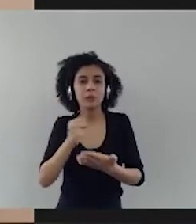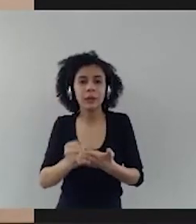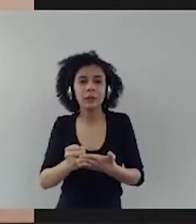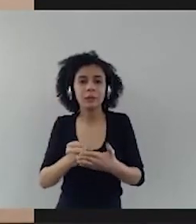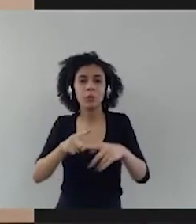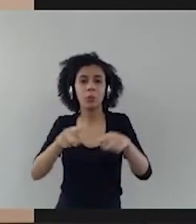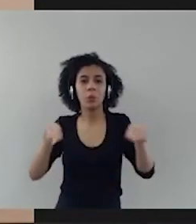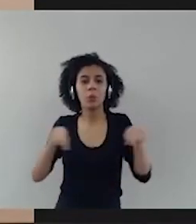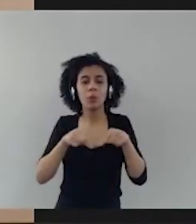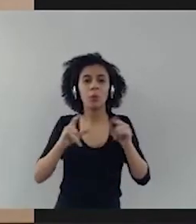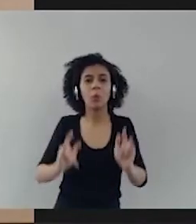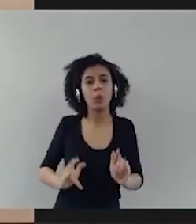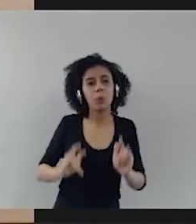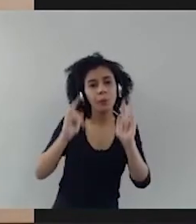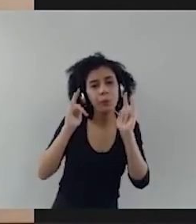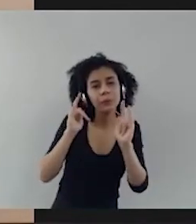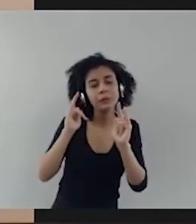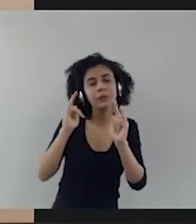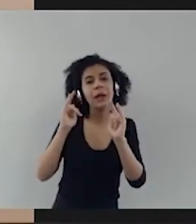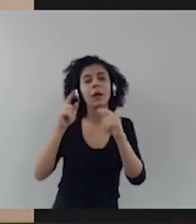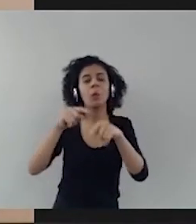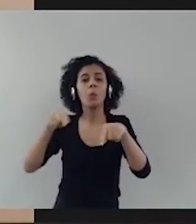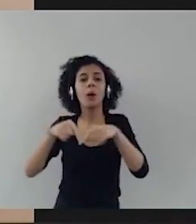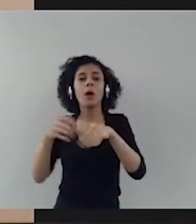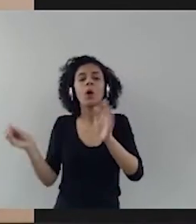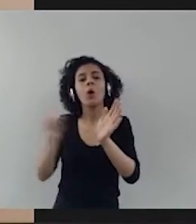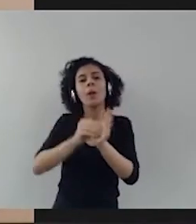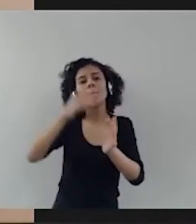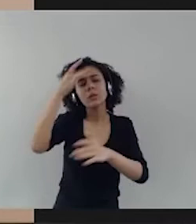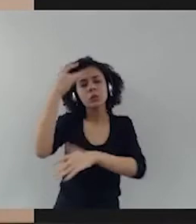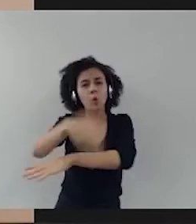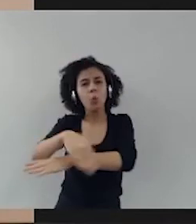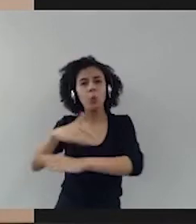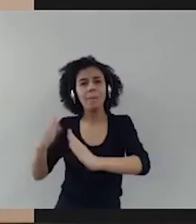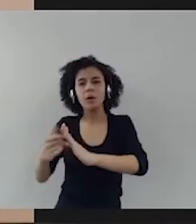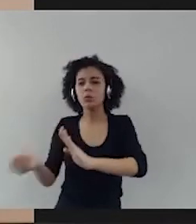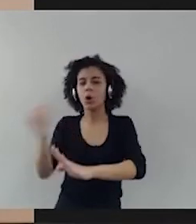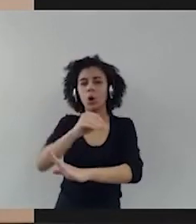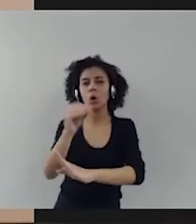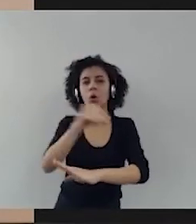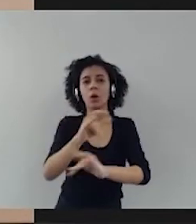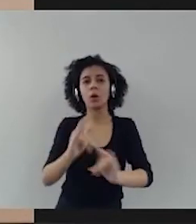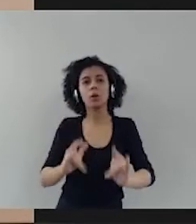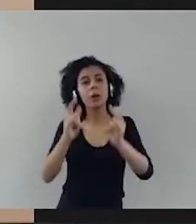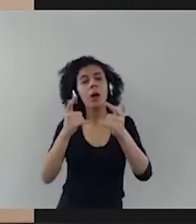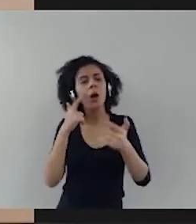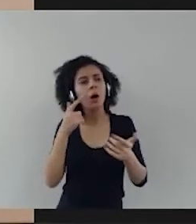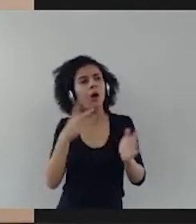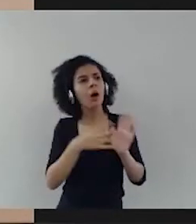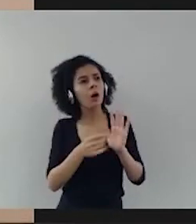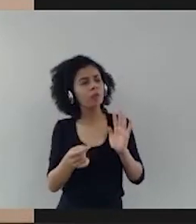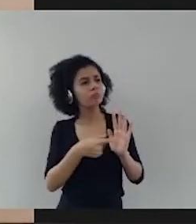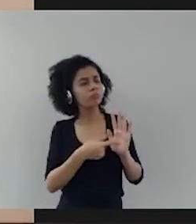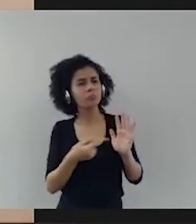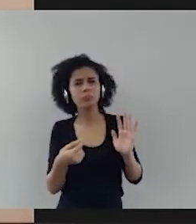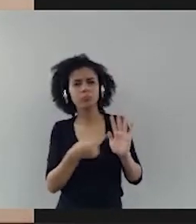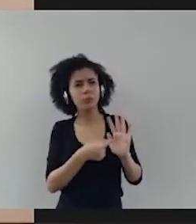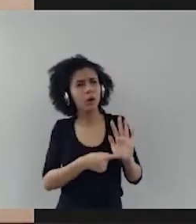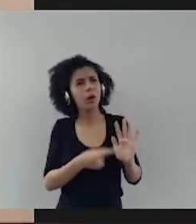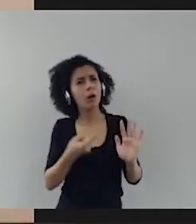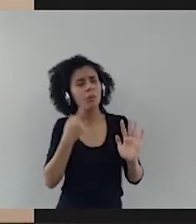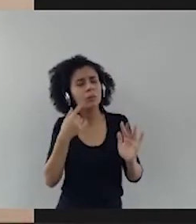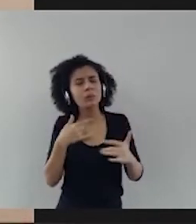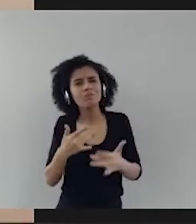de hotéis para colocar moradores de rua, para colocar população periférica. Foram exemplos muito pontuais, mas para mim